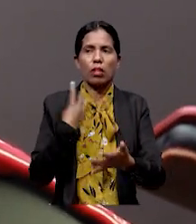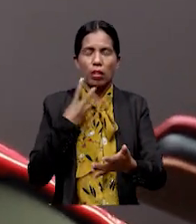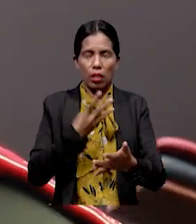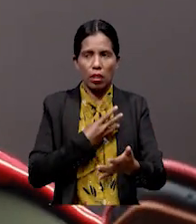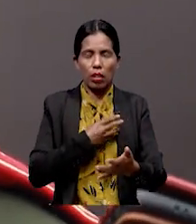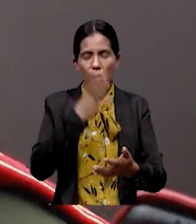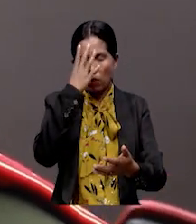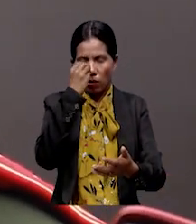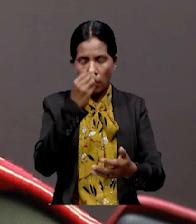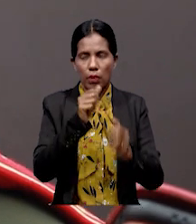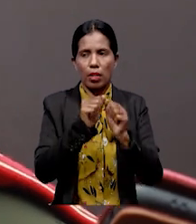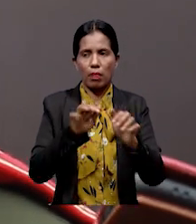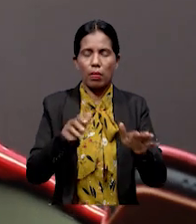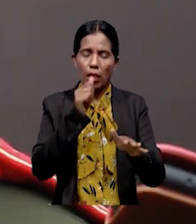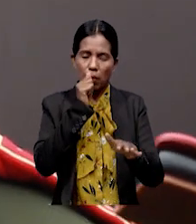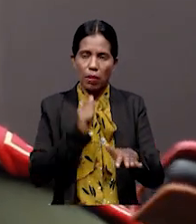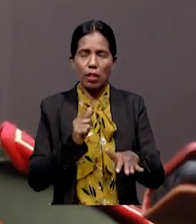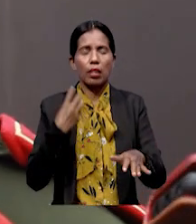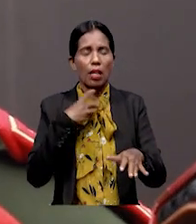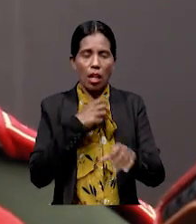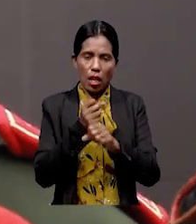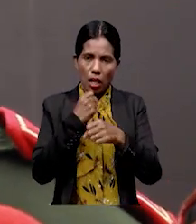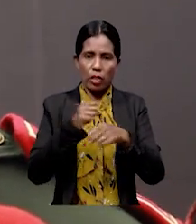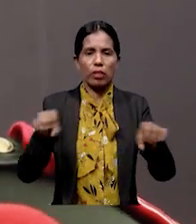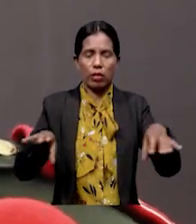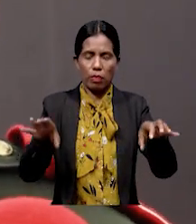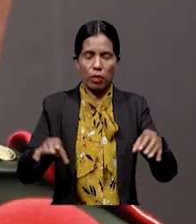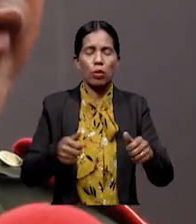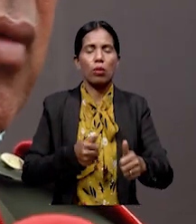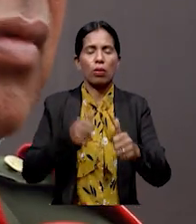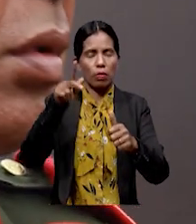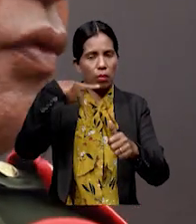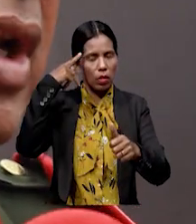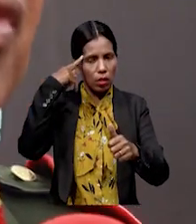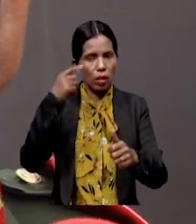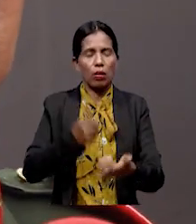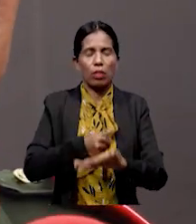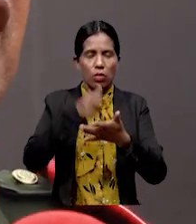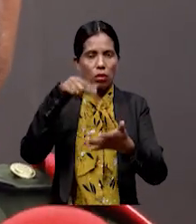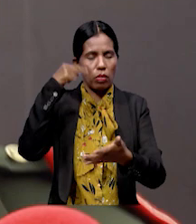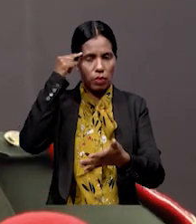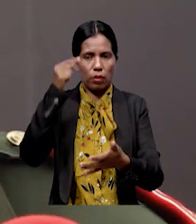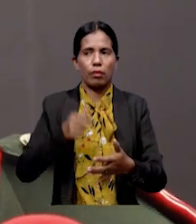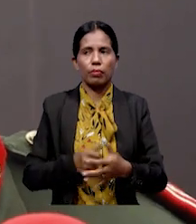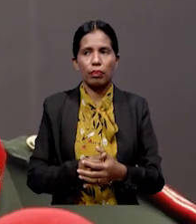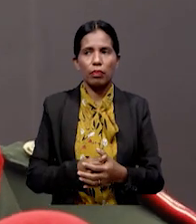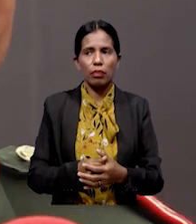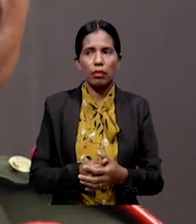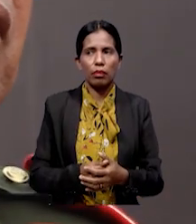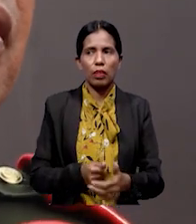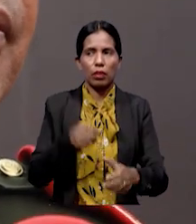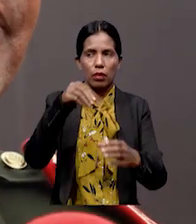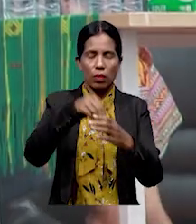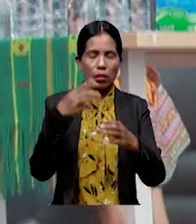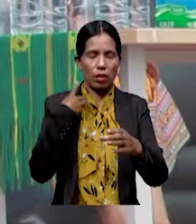a comate, que Ita, mas a Ita, lá, se o Ita, diretiva política, no, neste caso, o governo, o governo, fez, Ita, lá, Ita, né, para concluir, Ita, né,